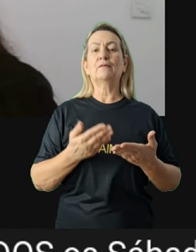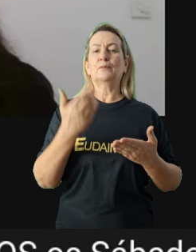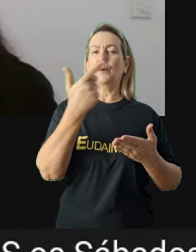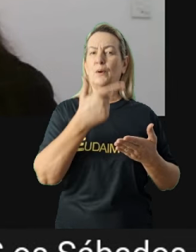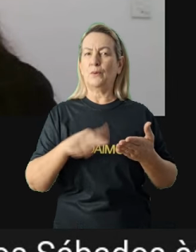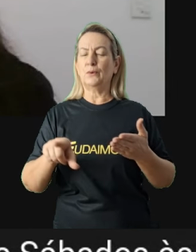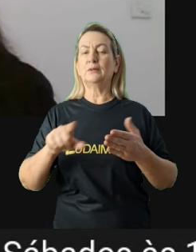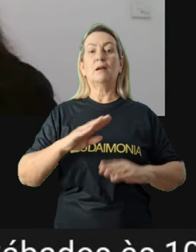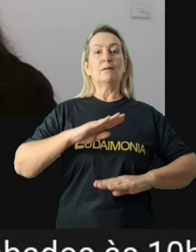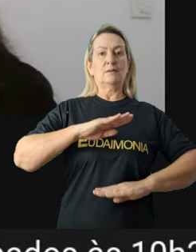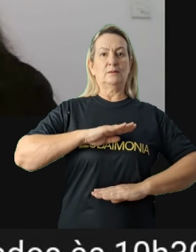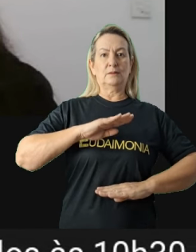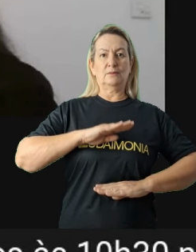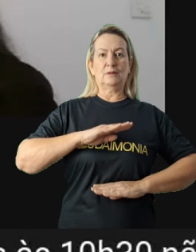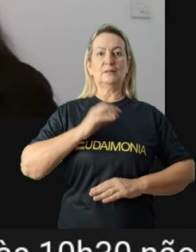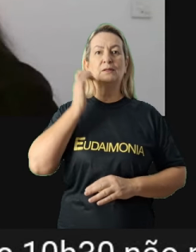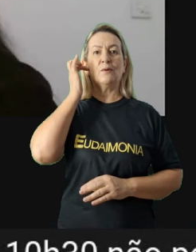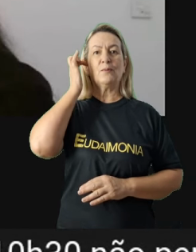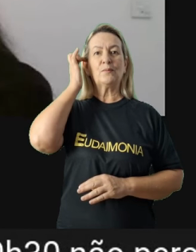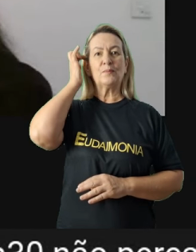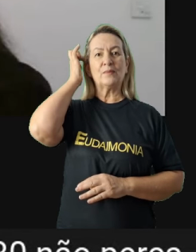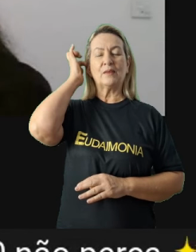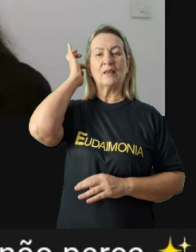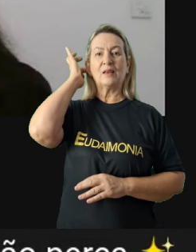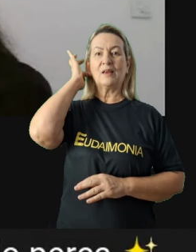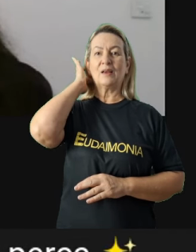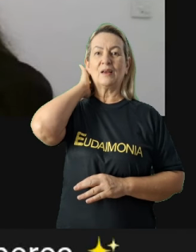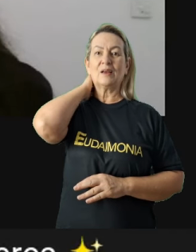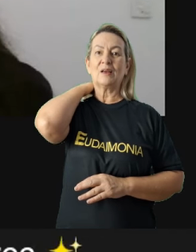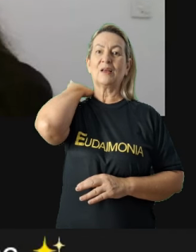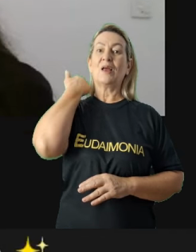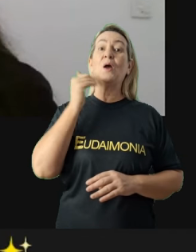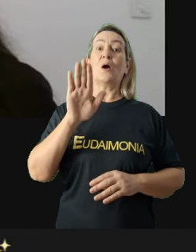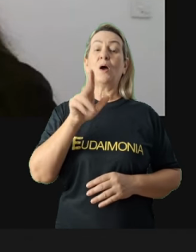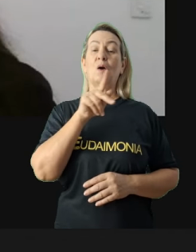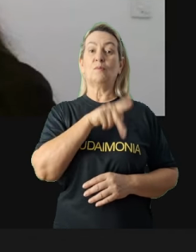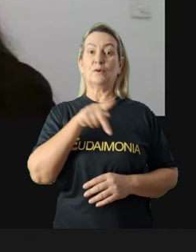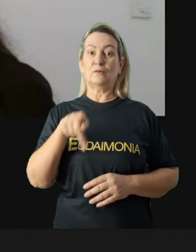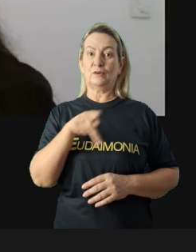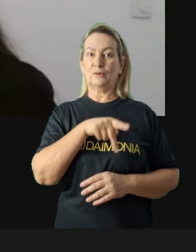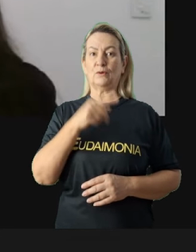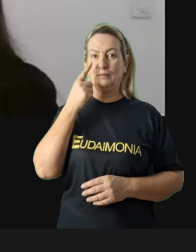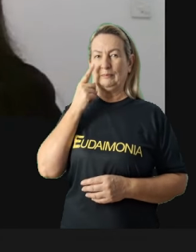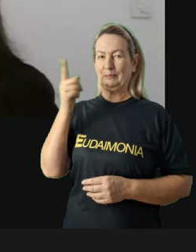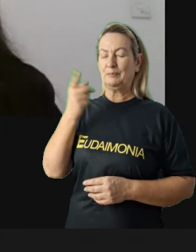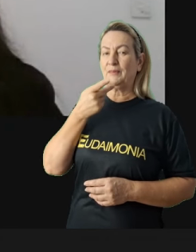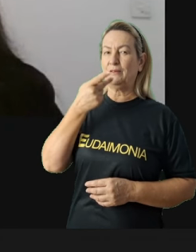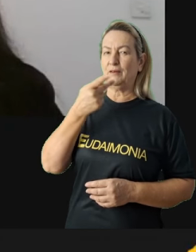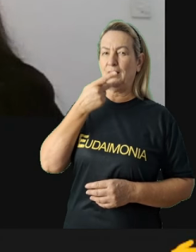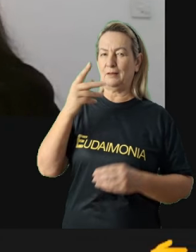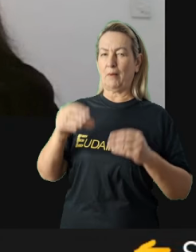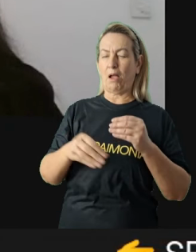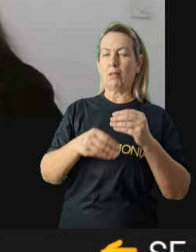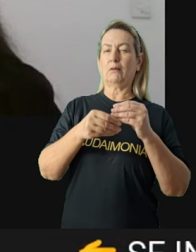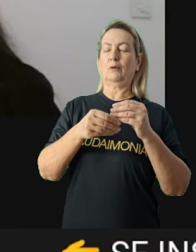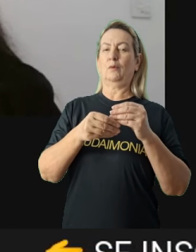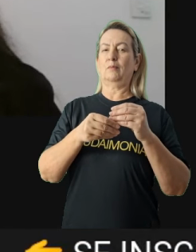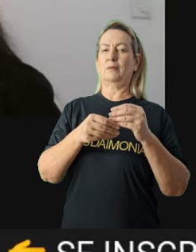né? Agora, gente, eu já engato numa outra situação, né? Professor Posso Pirangi, colocar, claro, por favor.